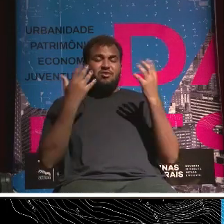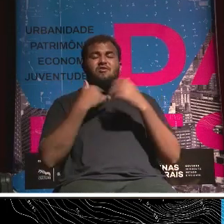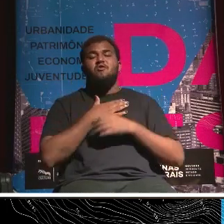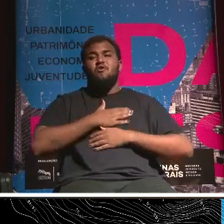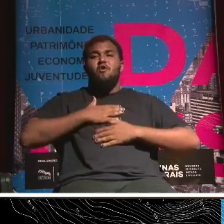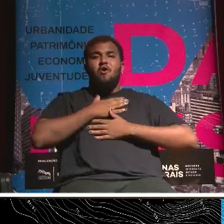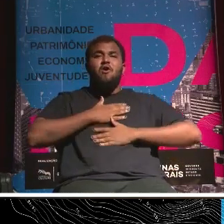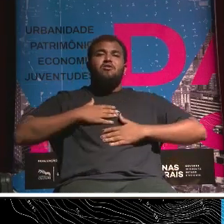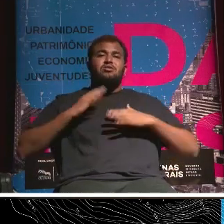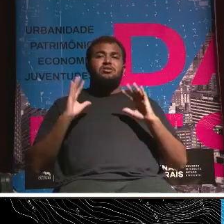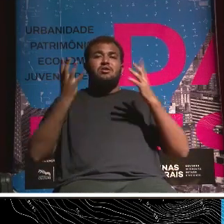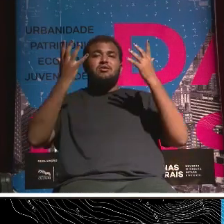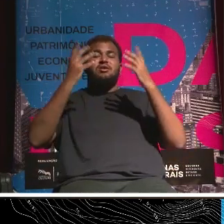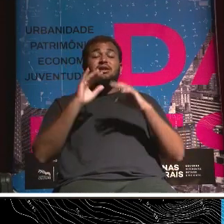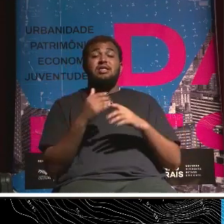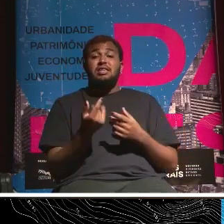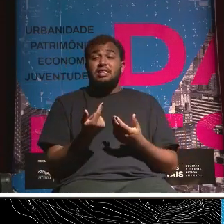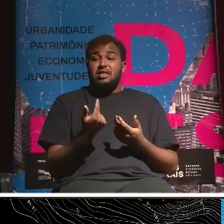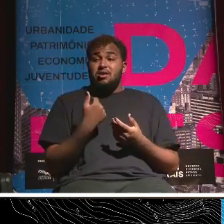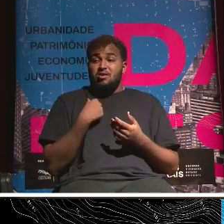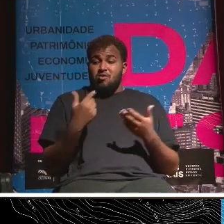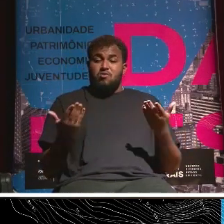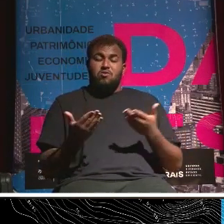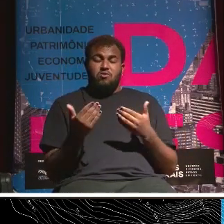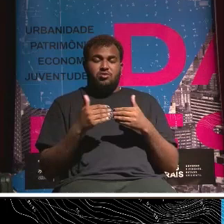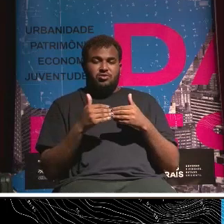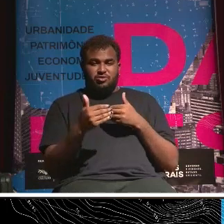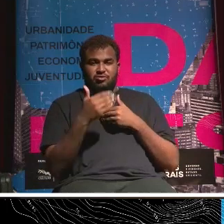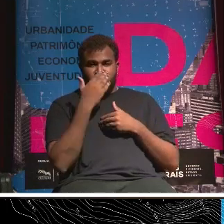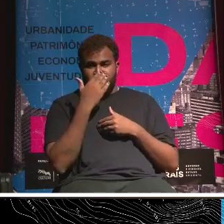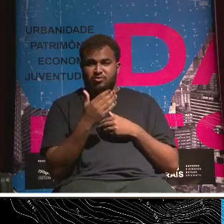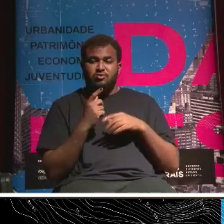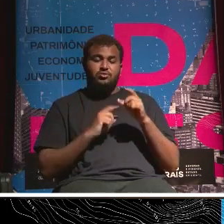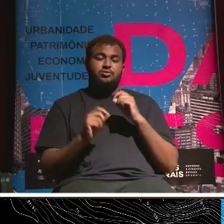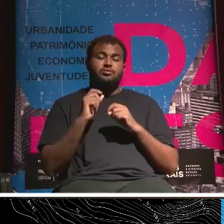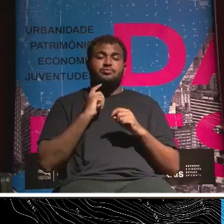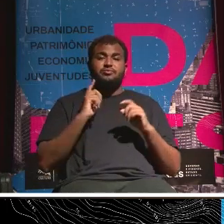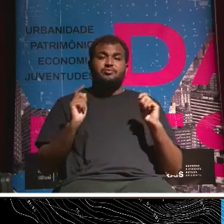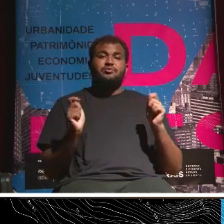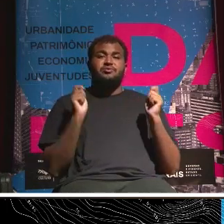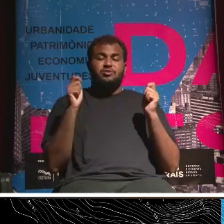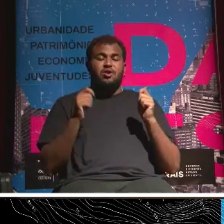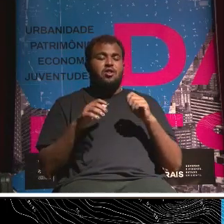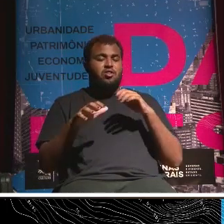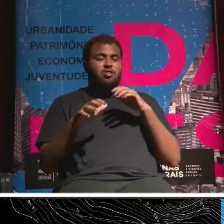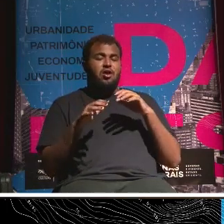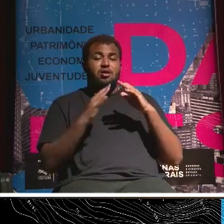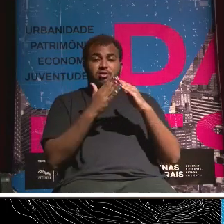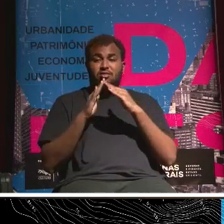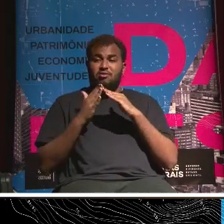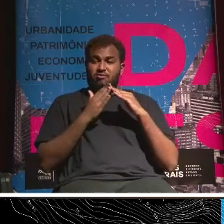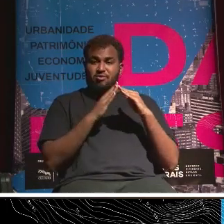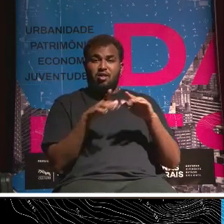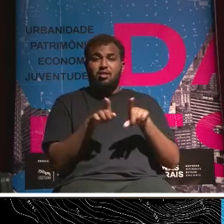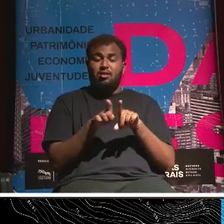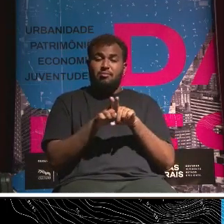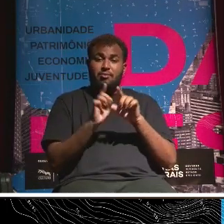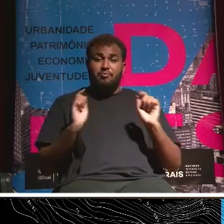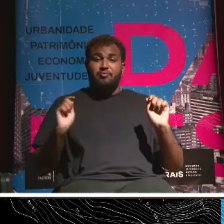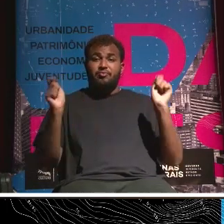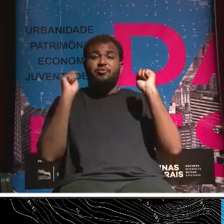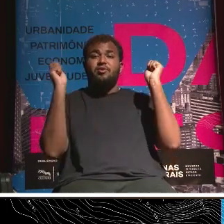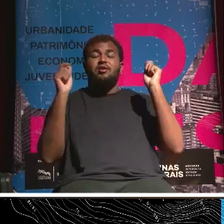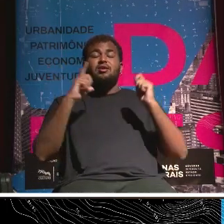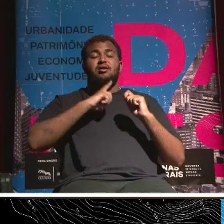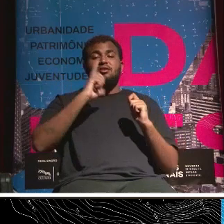festejar. Então, atualmente, eu estou à frente do Festival Toca na Favela, que é um festival onde a gente